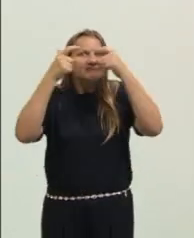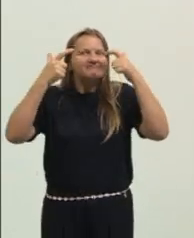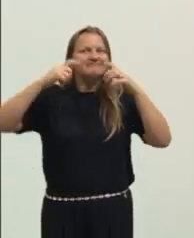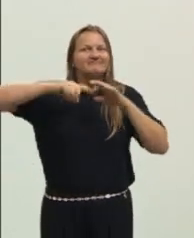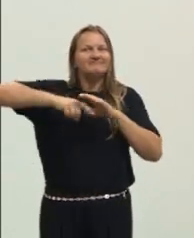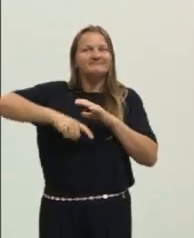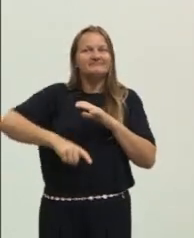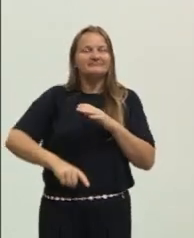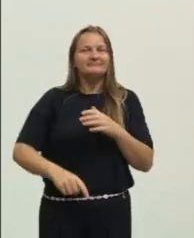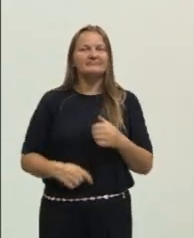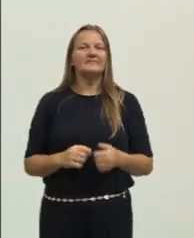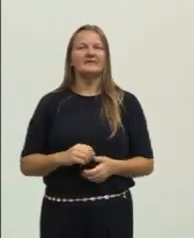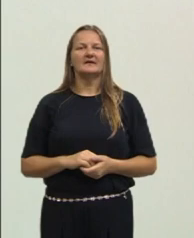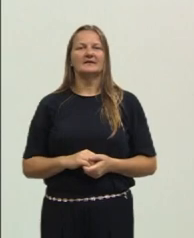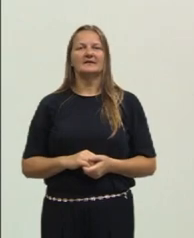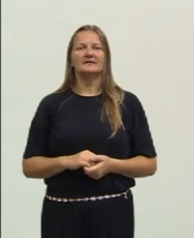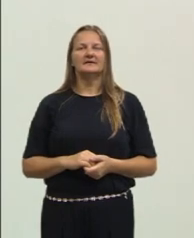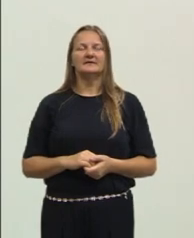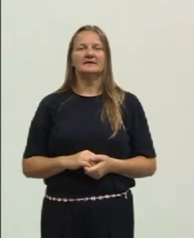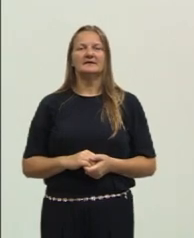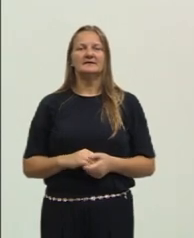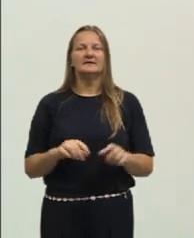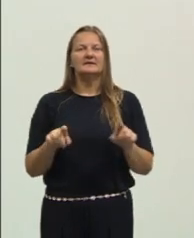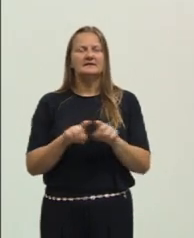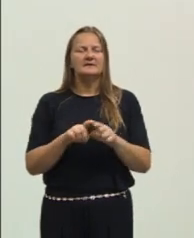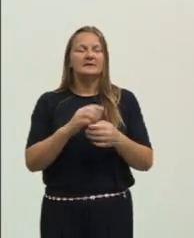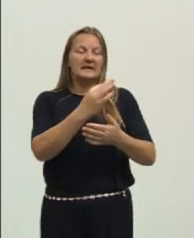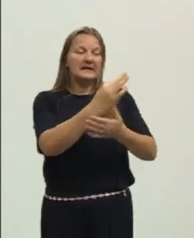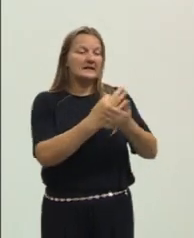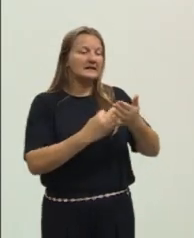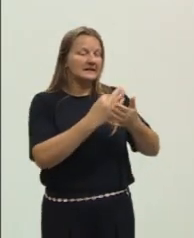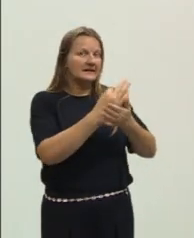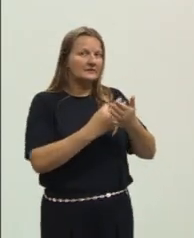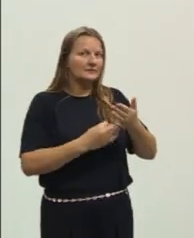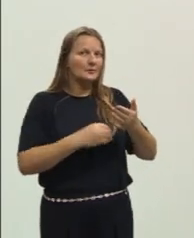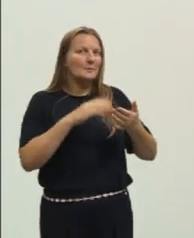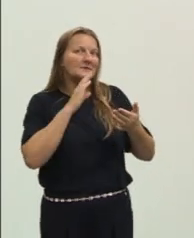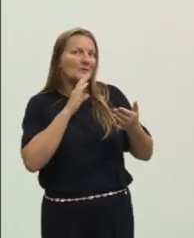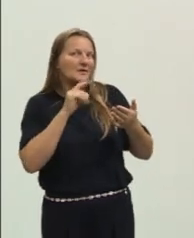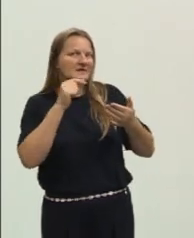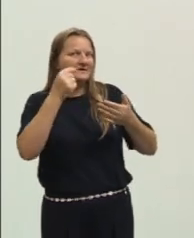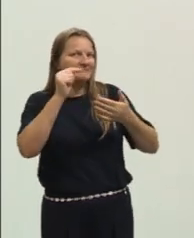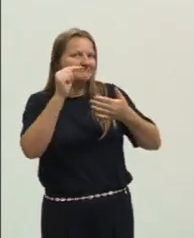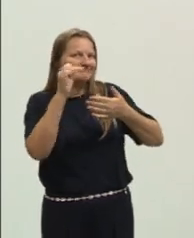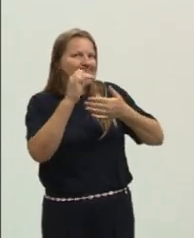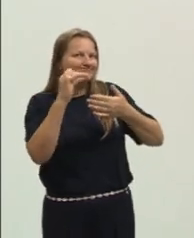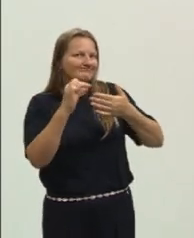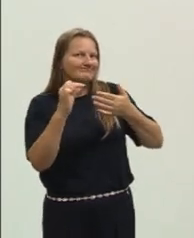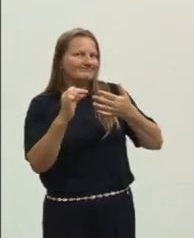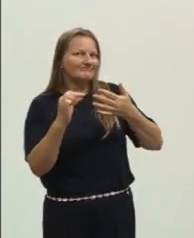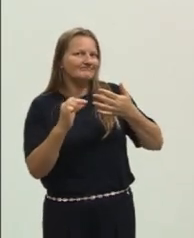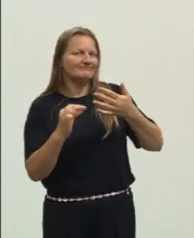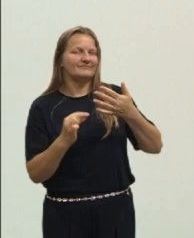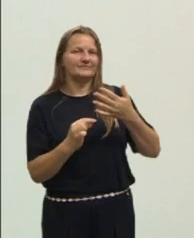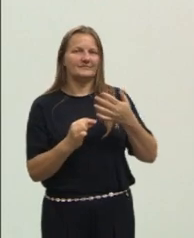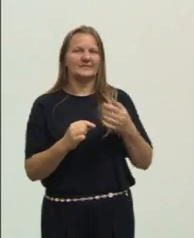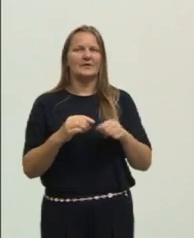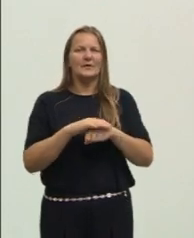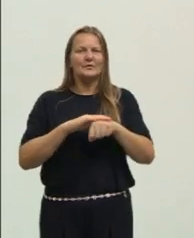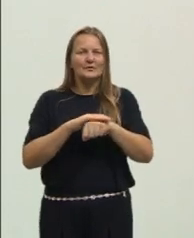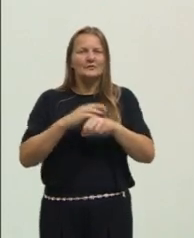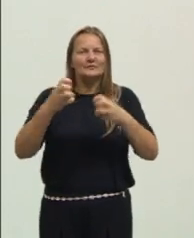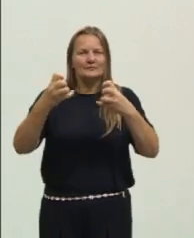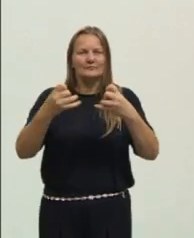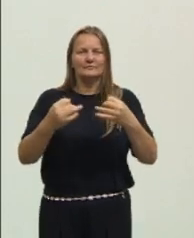as opções são várias então mesmo com o texto é necessário ter o conhecimento e como o Lucas comentava